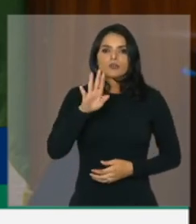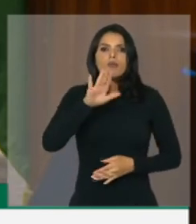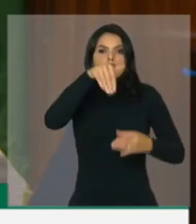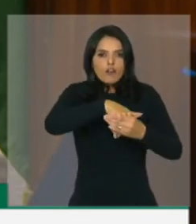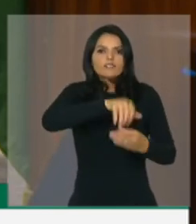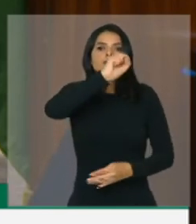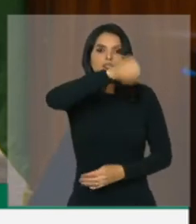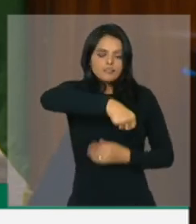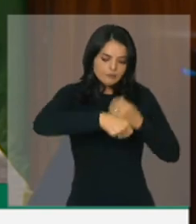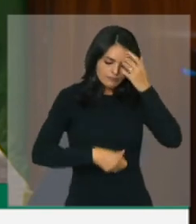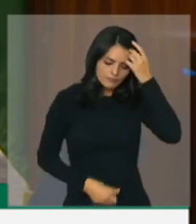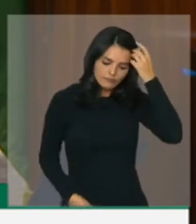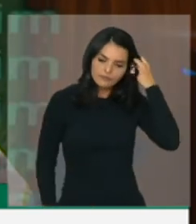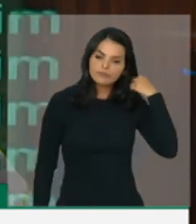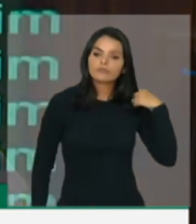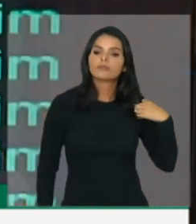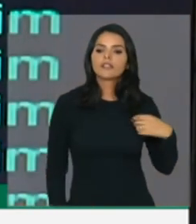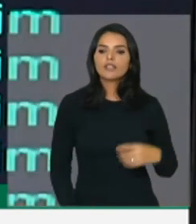vota sim.